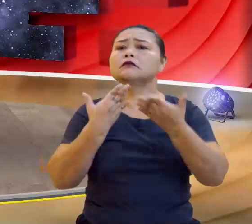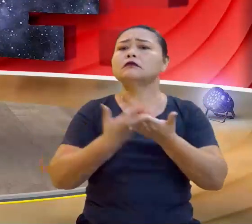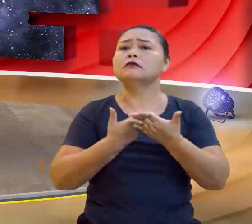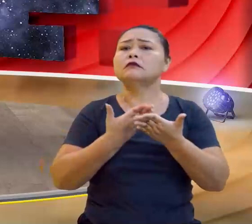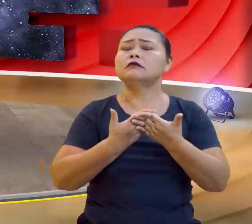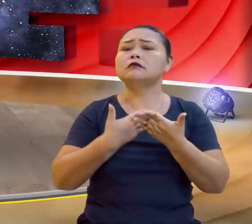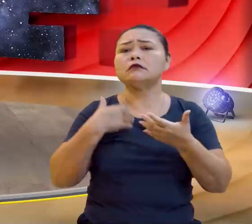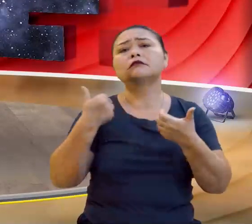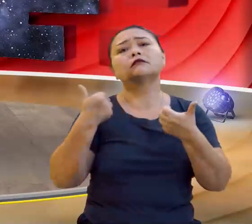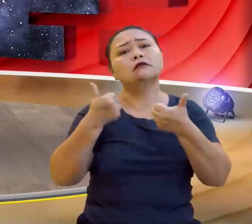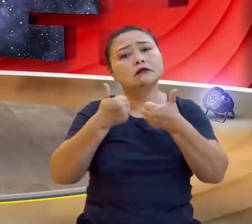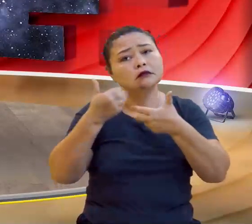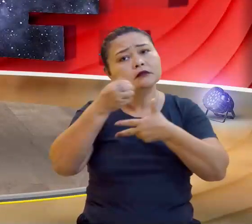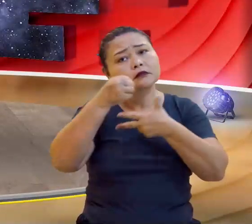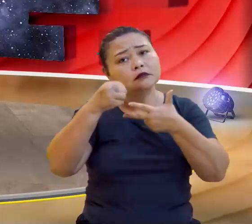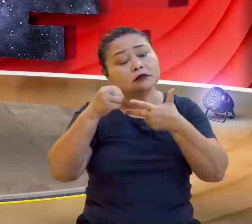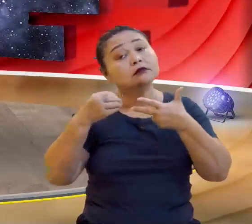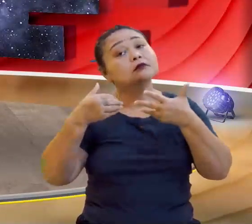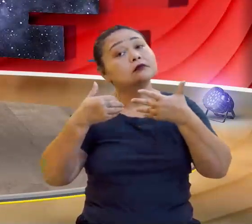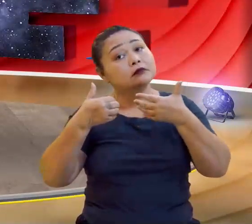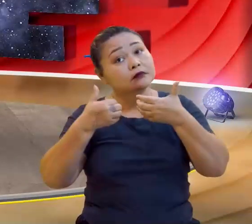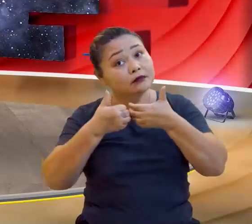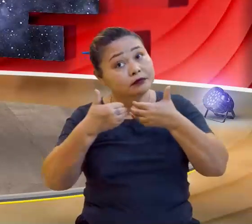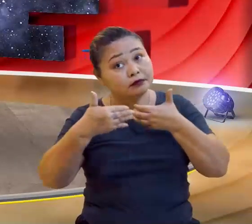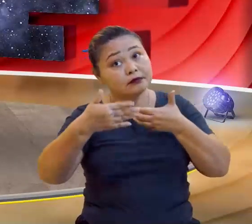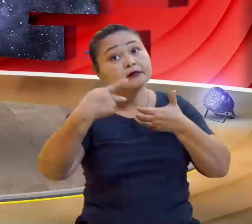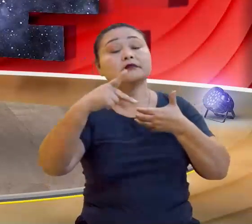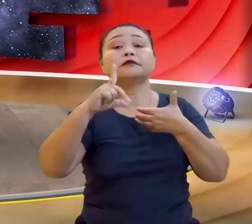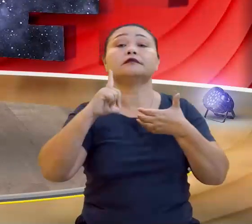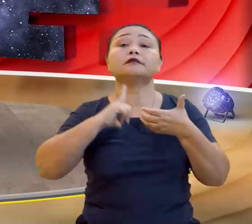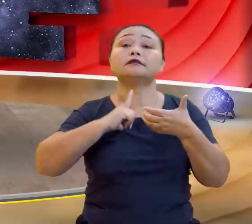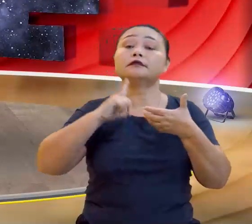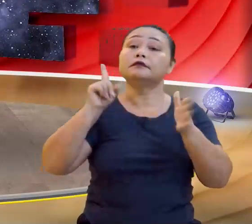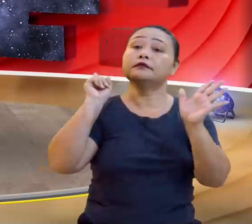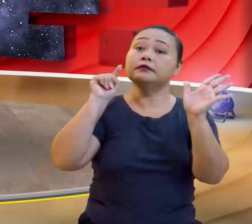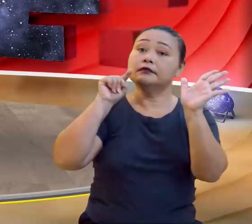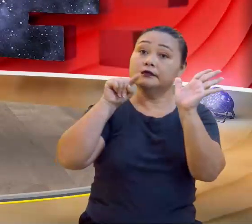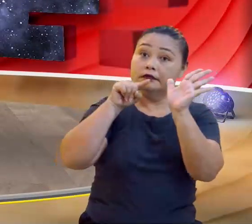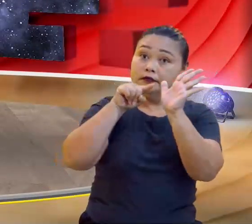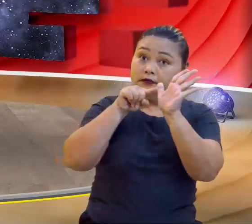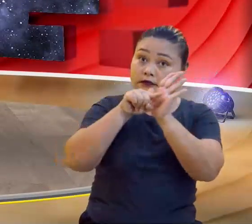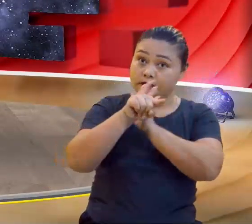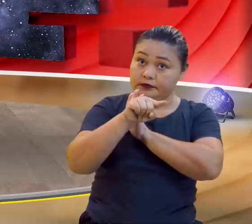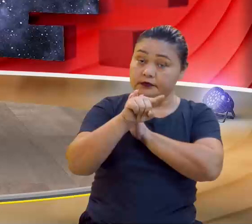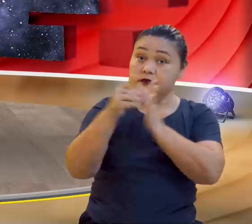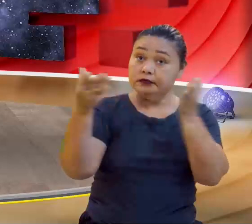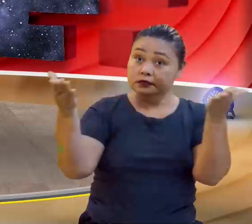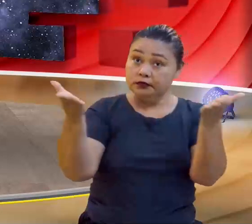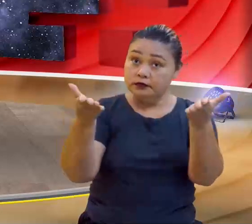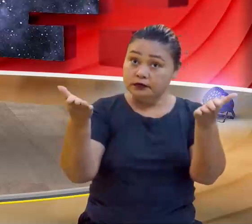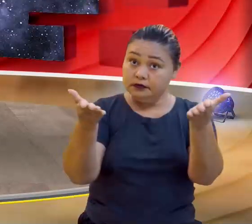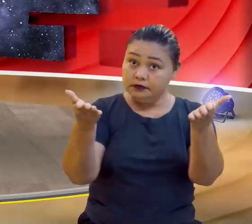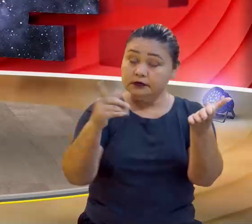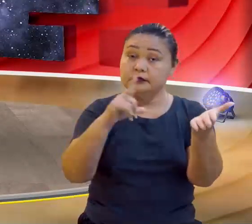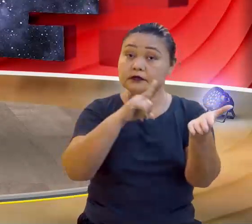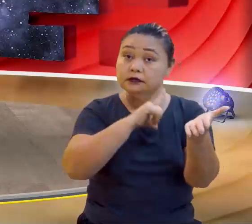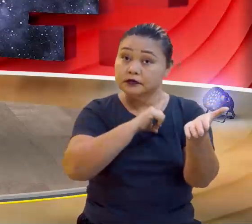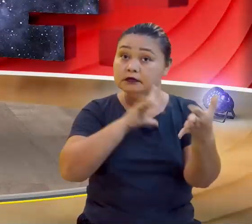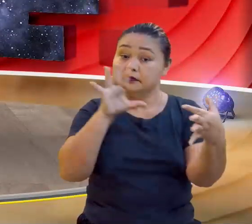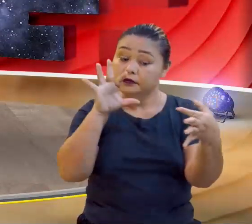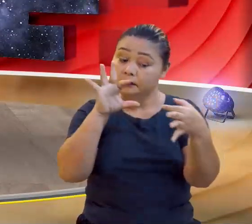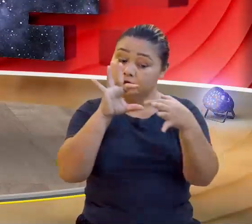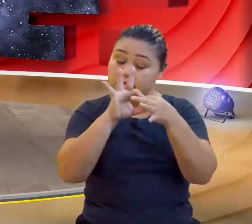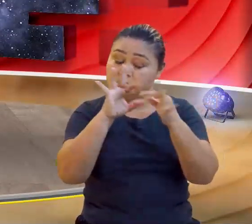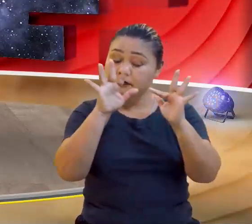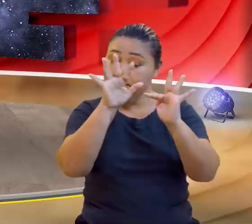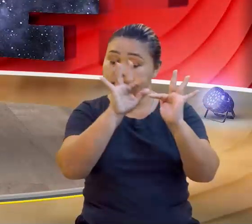ativar em você. Nas questões de hoje, a gente já trouxe mais ou menos na pegada da função, né? Não é isso que a gente está vendo? Isso. A parte gráfica, tem tudo isso,